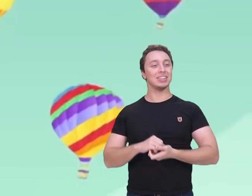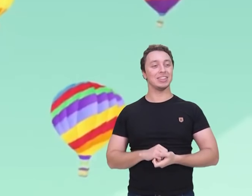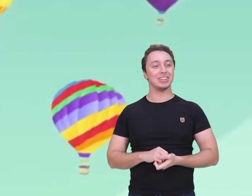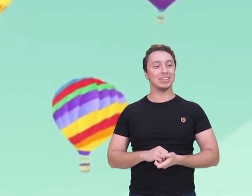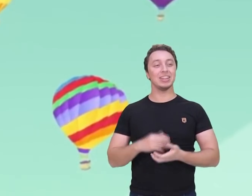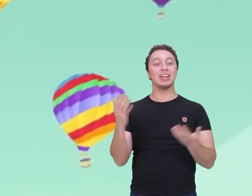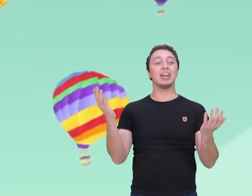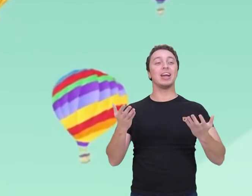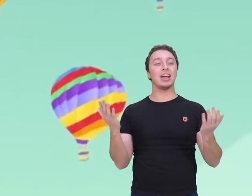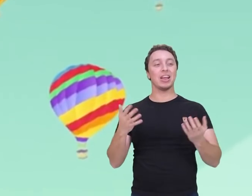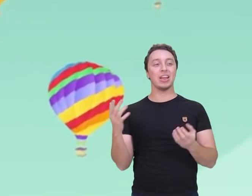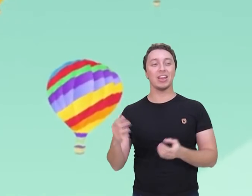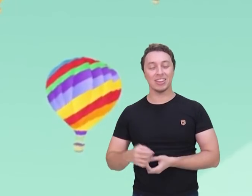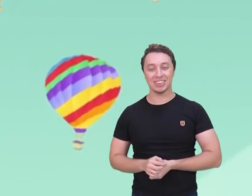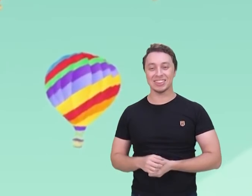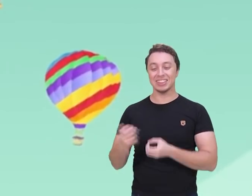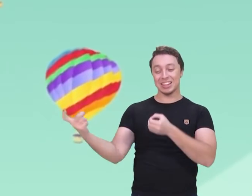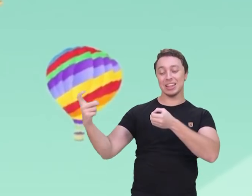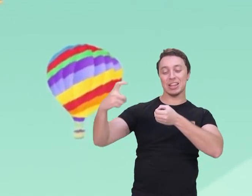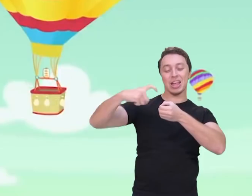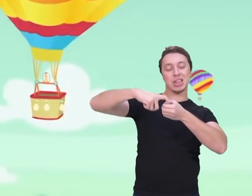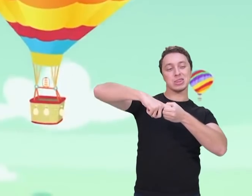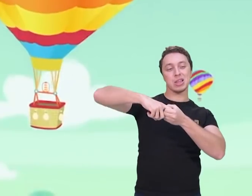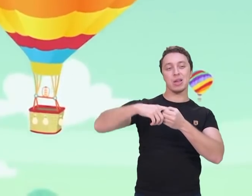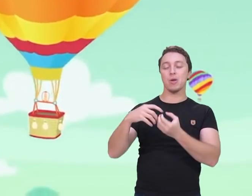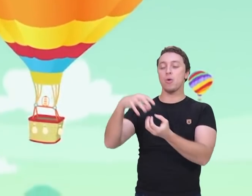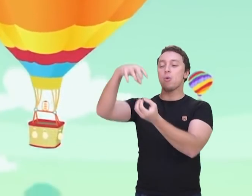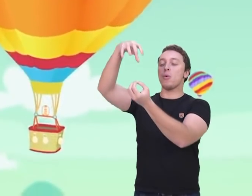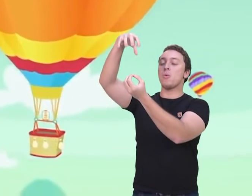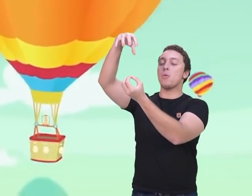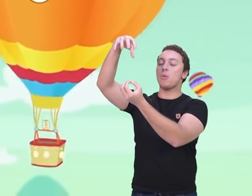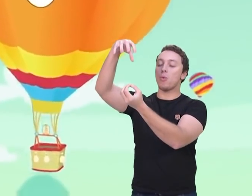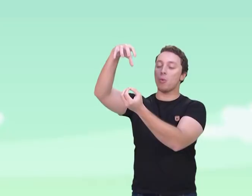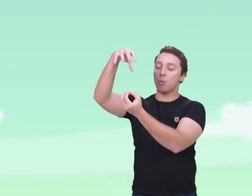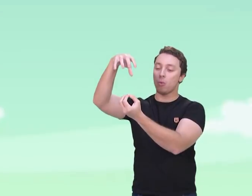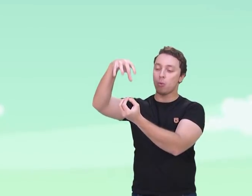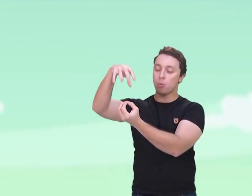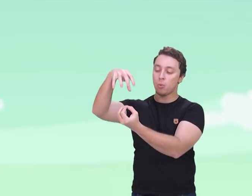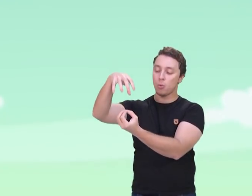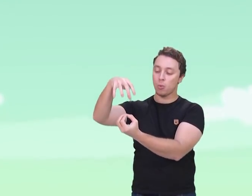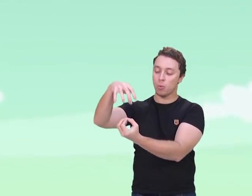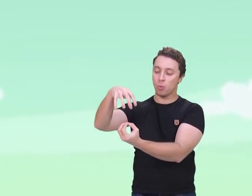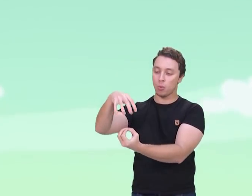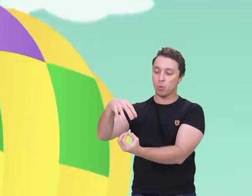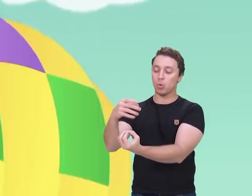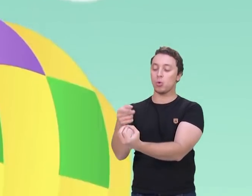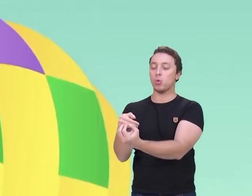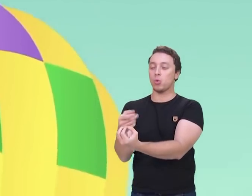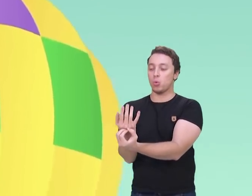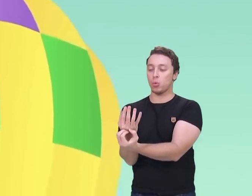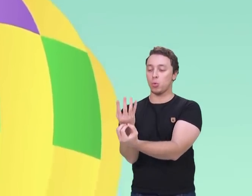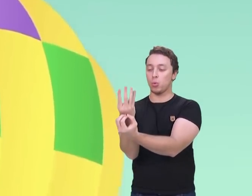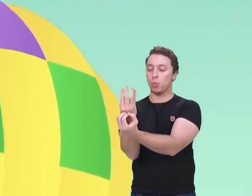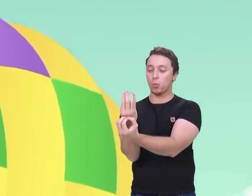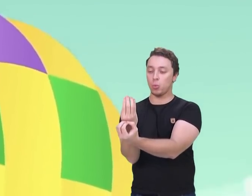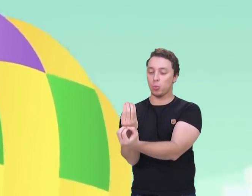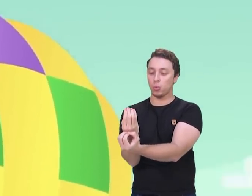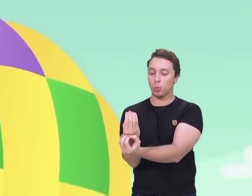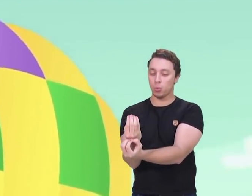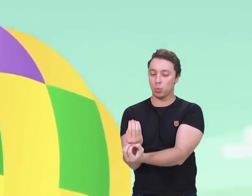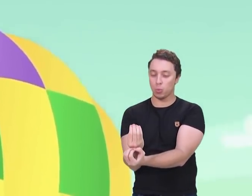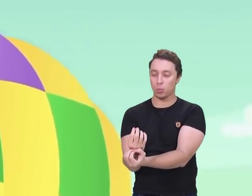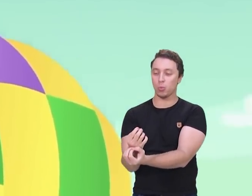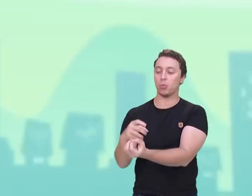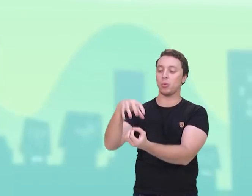das notas, amigos. Hora das notas. Aterrissar. Eles estão deixando o ar quente sair pra